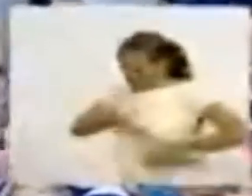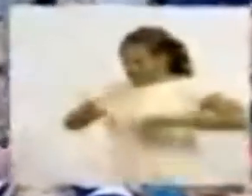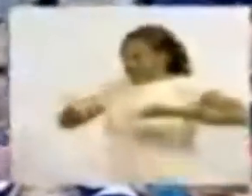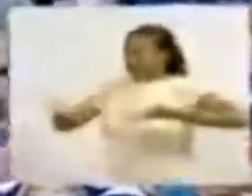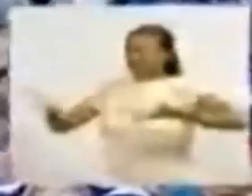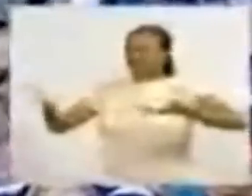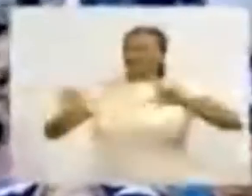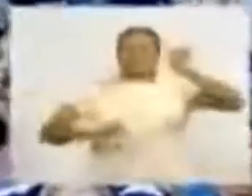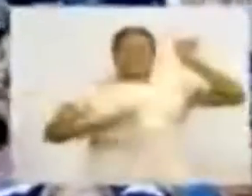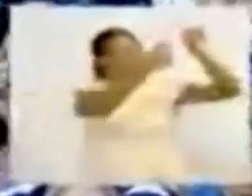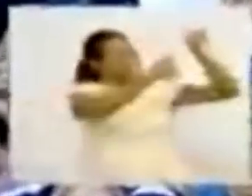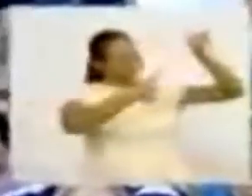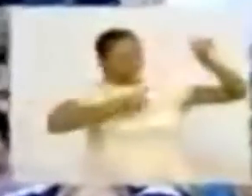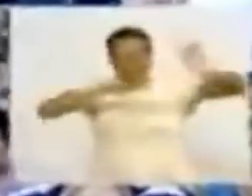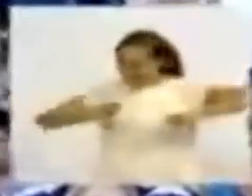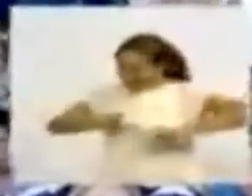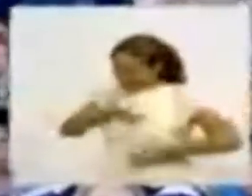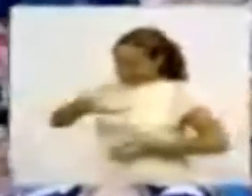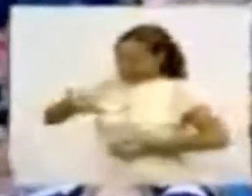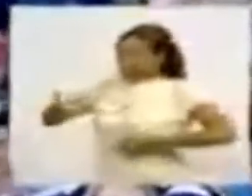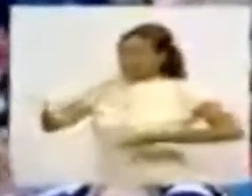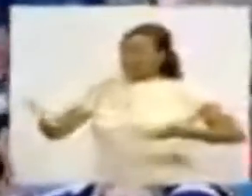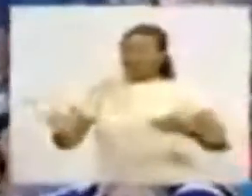voz e me diz coragem,